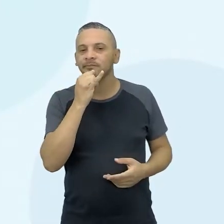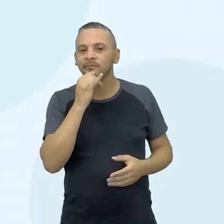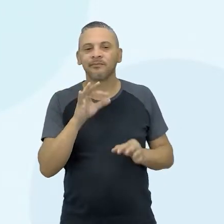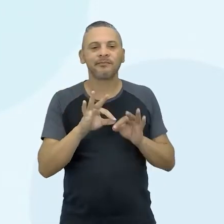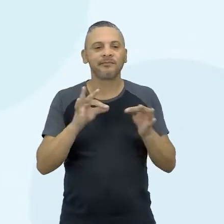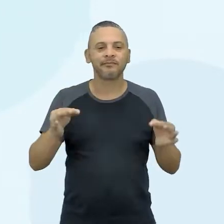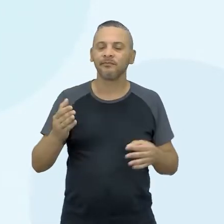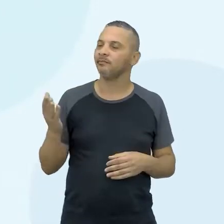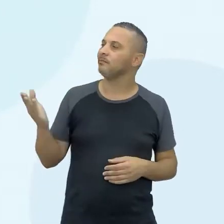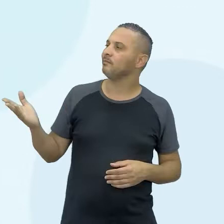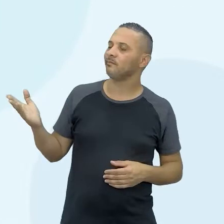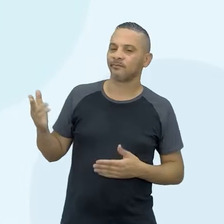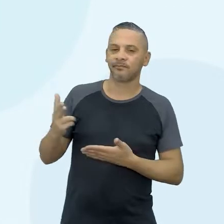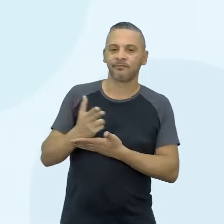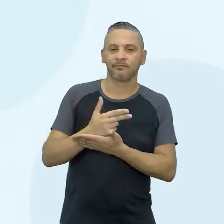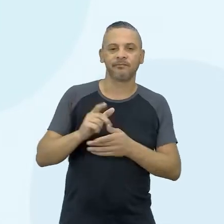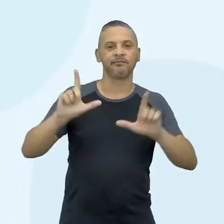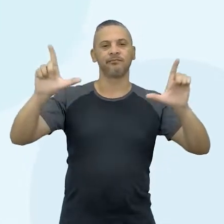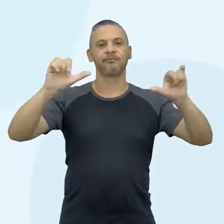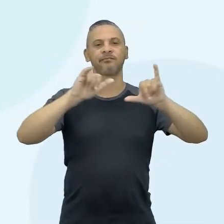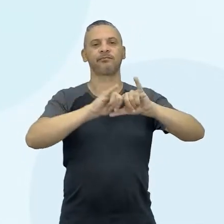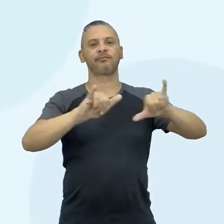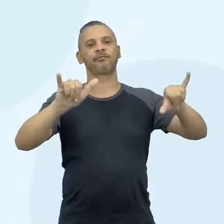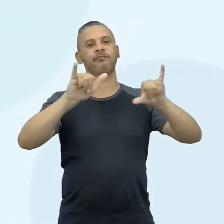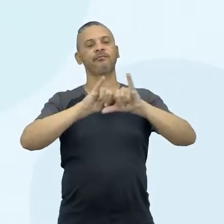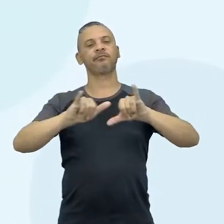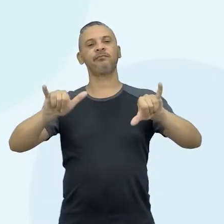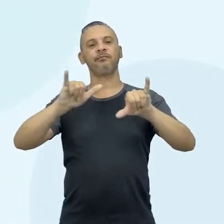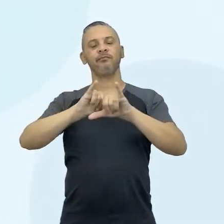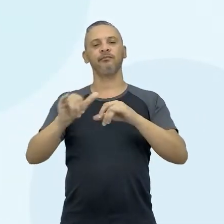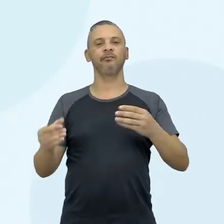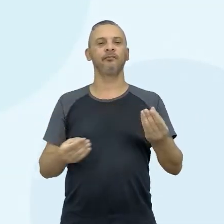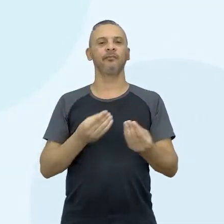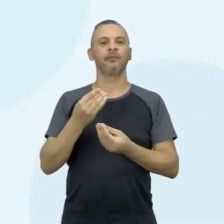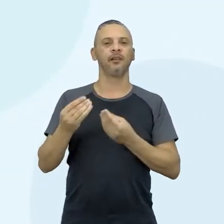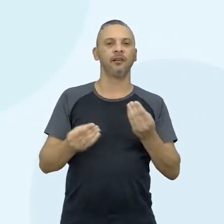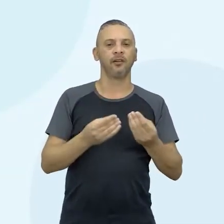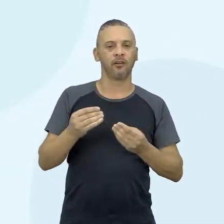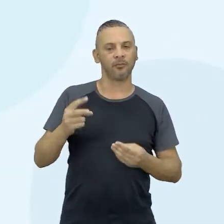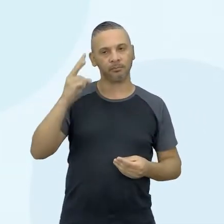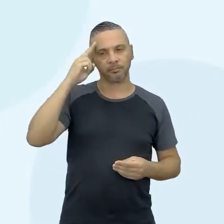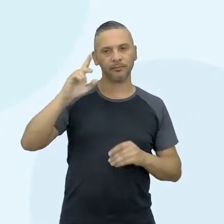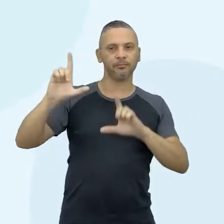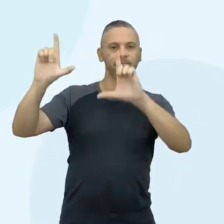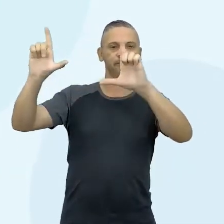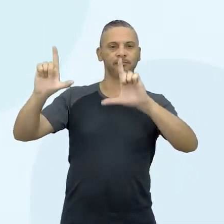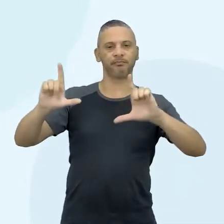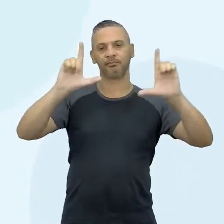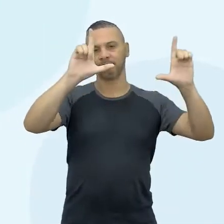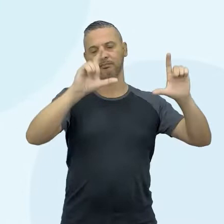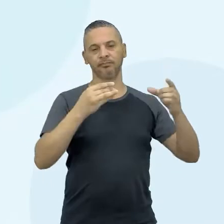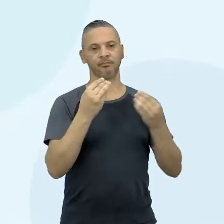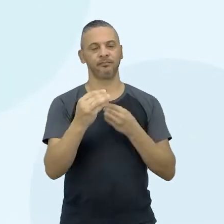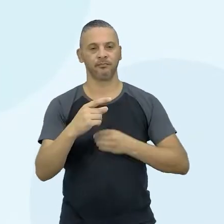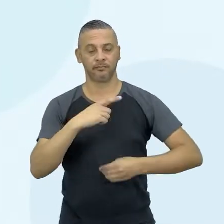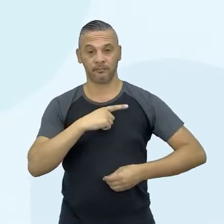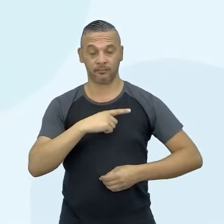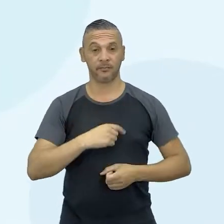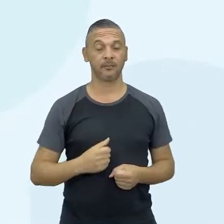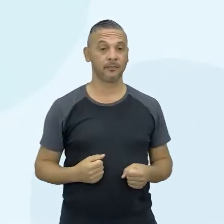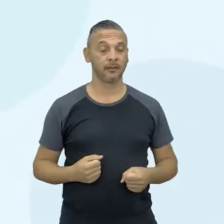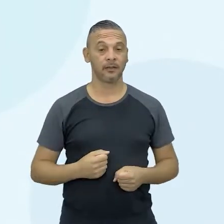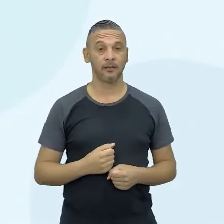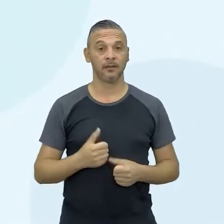aí. Algumas propagandas e sua releitura ou suas releituras com algumas legendas, sem legenda,